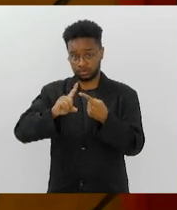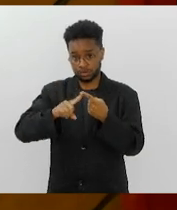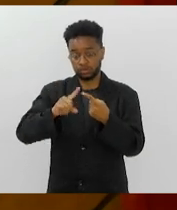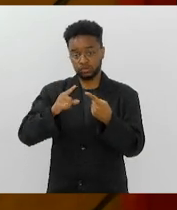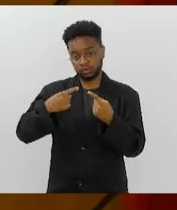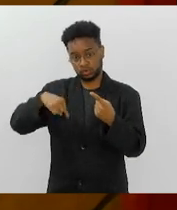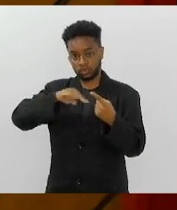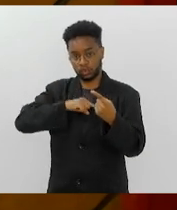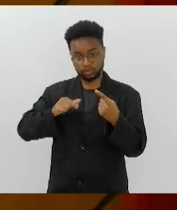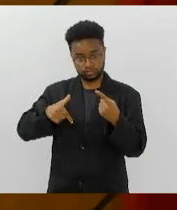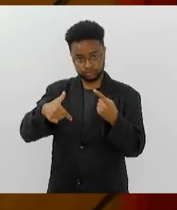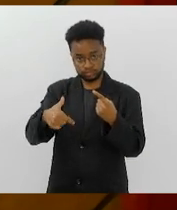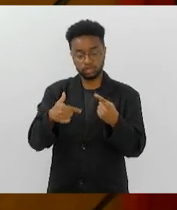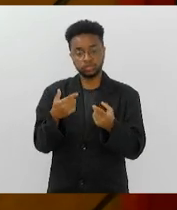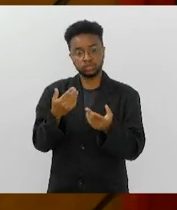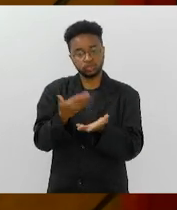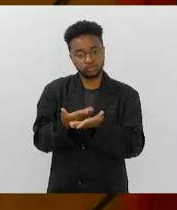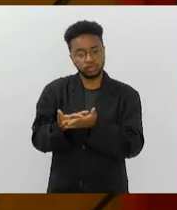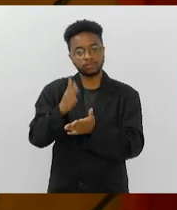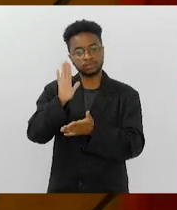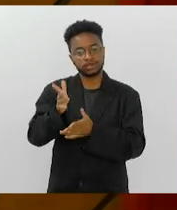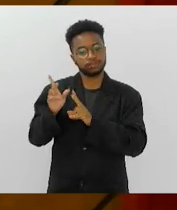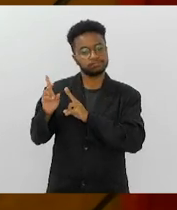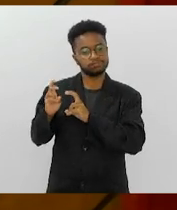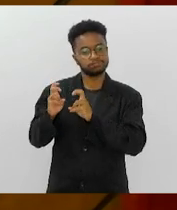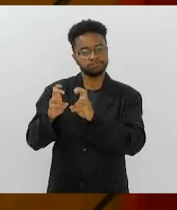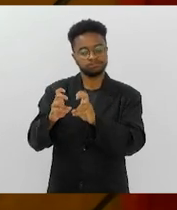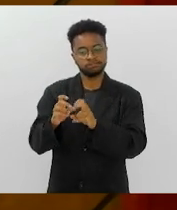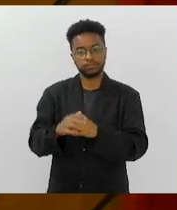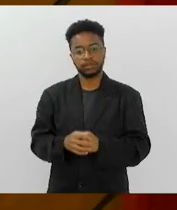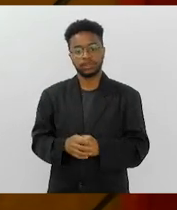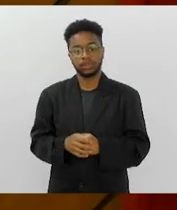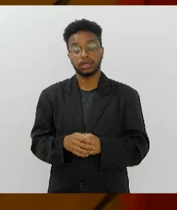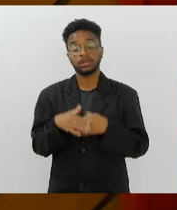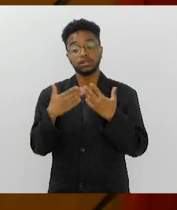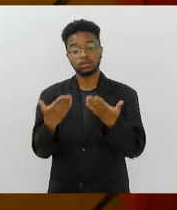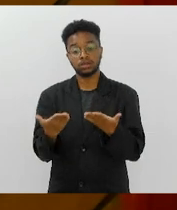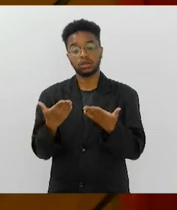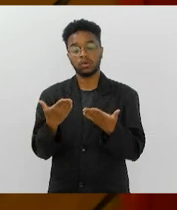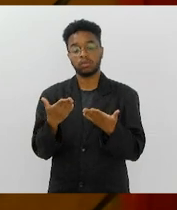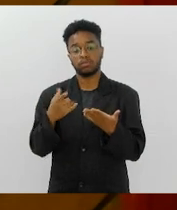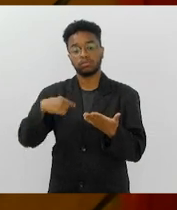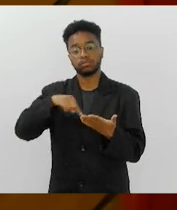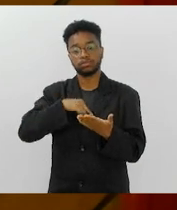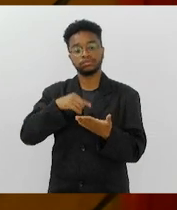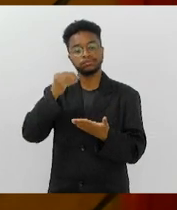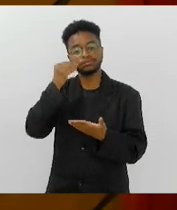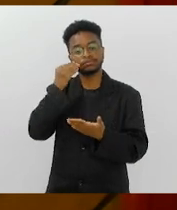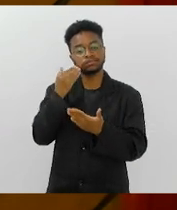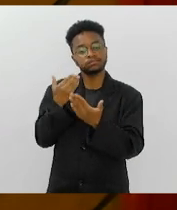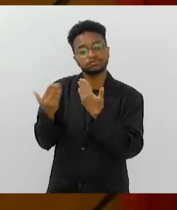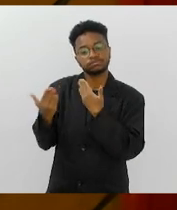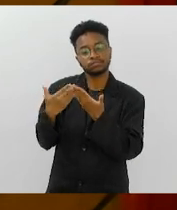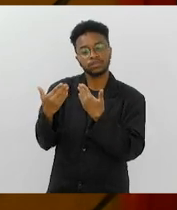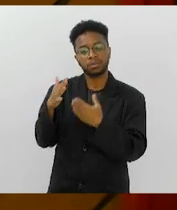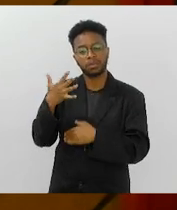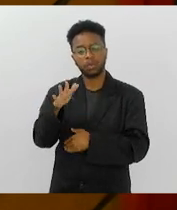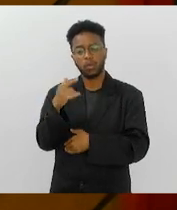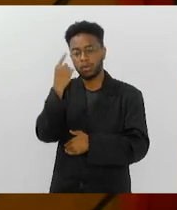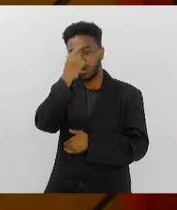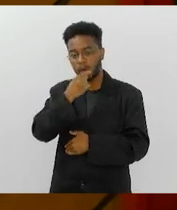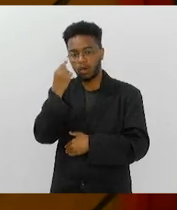Nós estudamos sobre esse tema já há alguns anos também. E aí nós estabelecemos um diálogo de aproximadamente uma hora com o